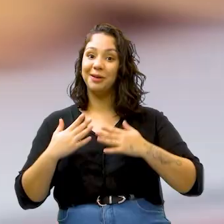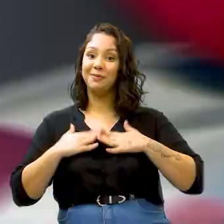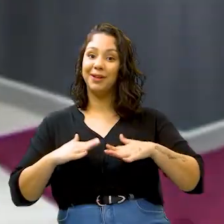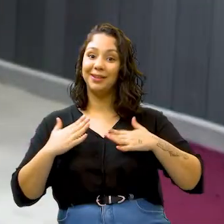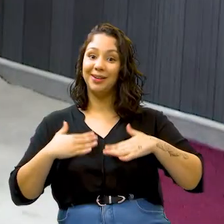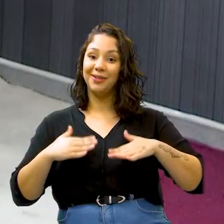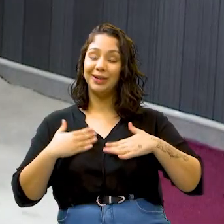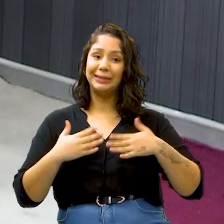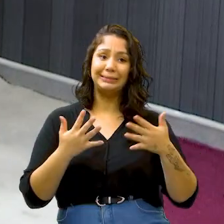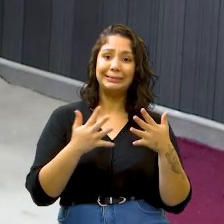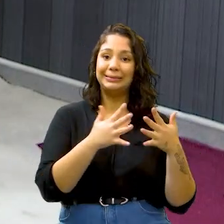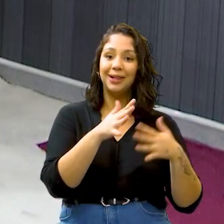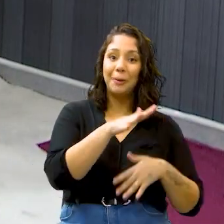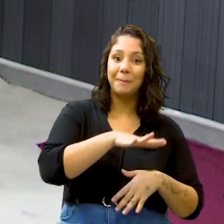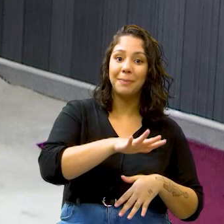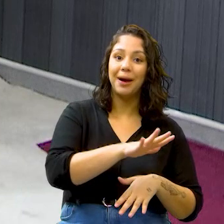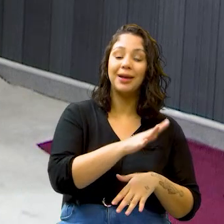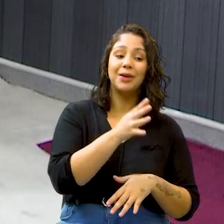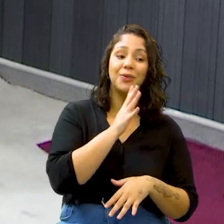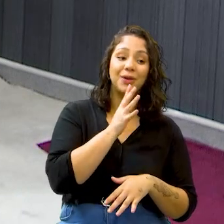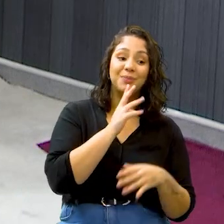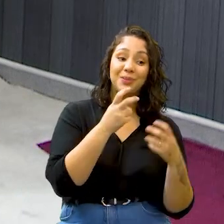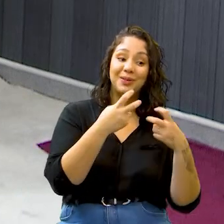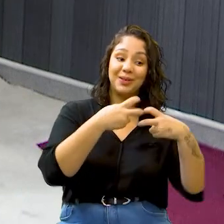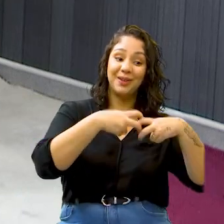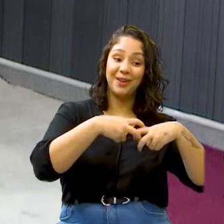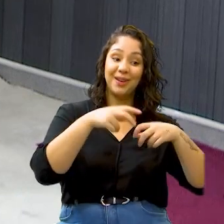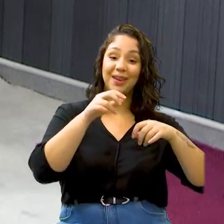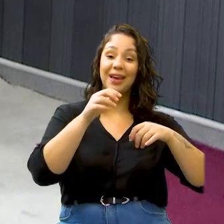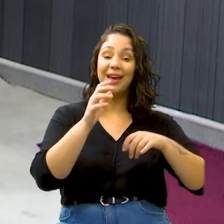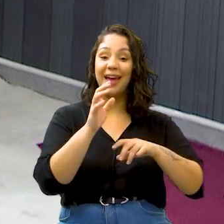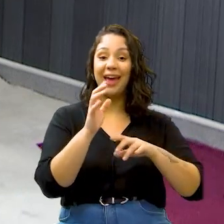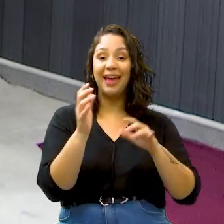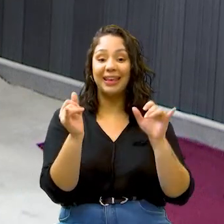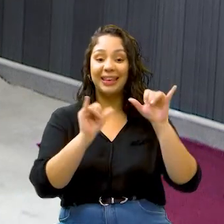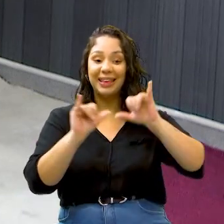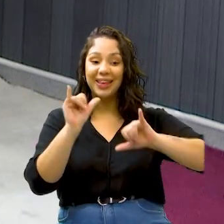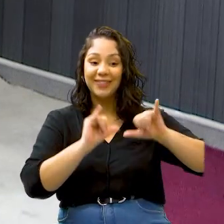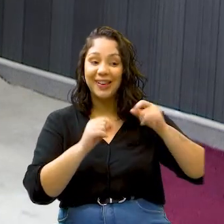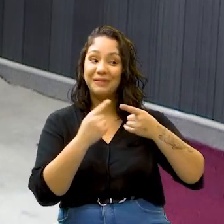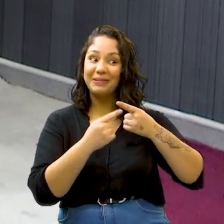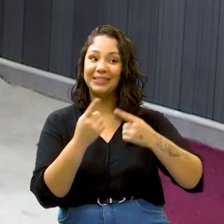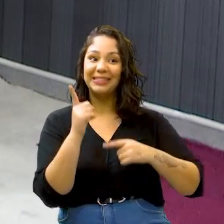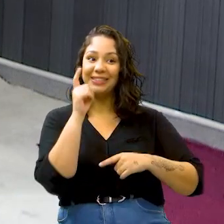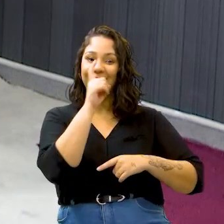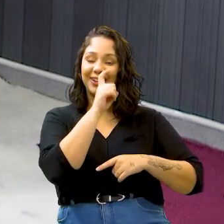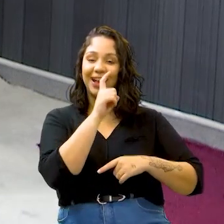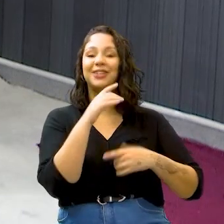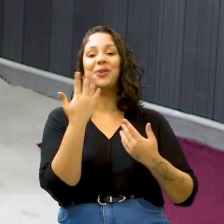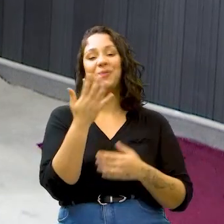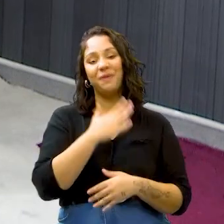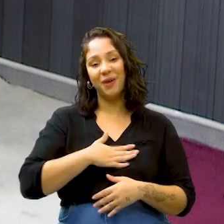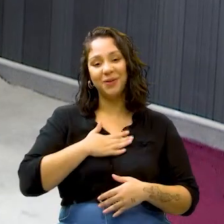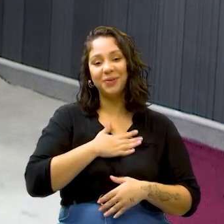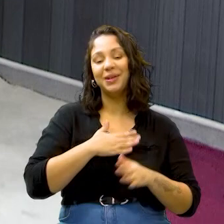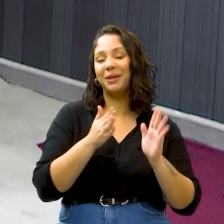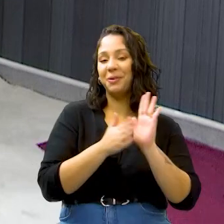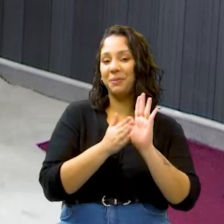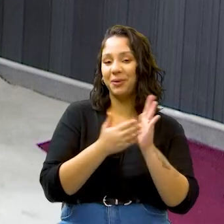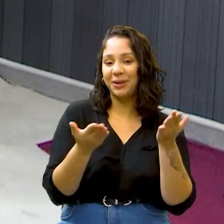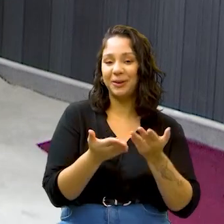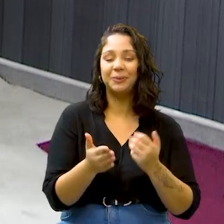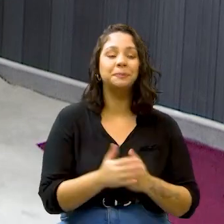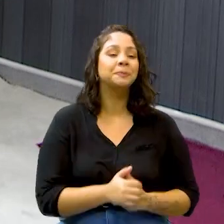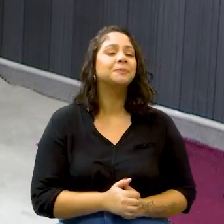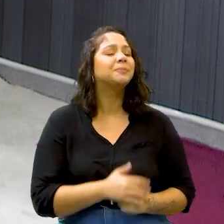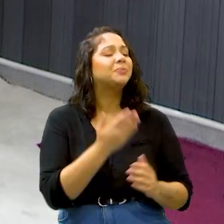aqueles que têm mais receio com algumas áreas de conhecimento como a física como a química provavelmente deve gostar da proposta bom E